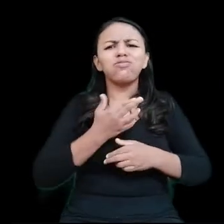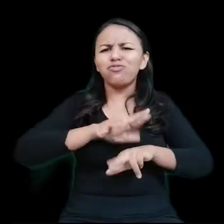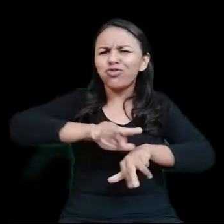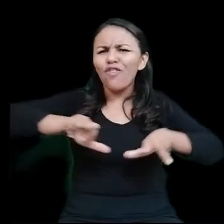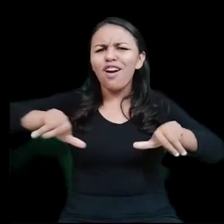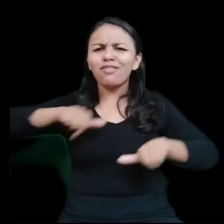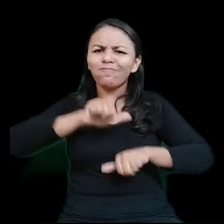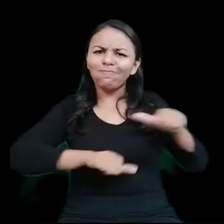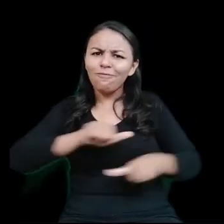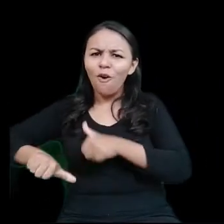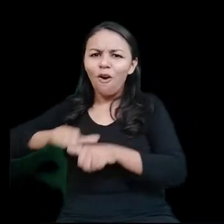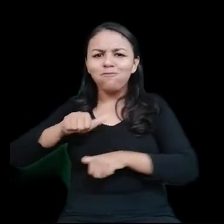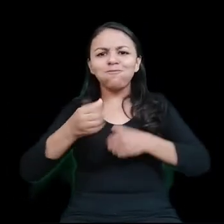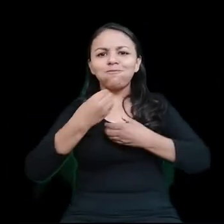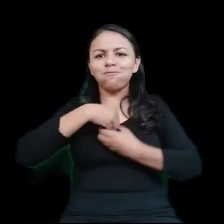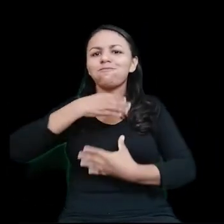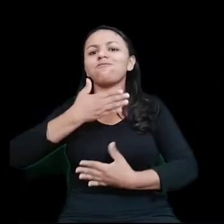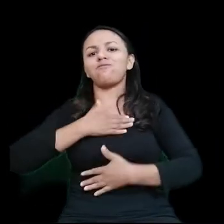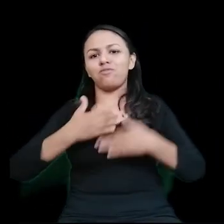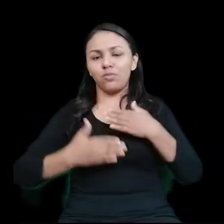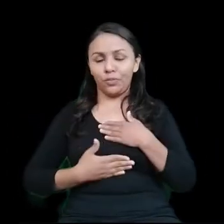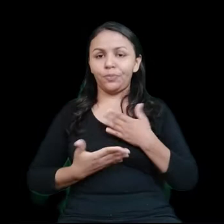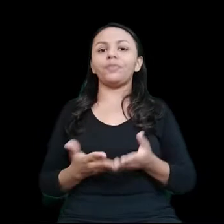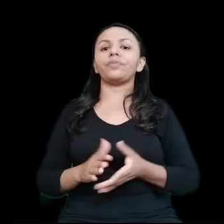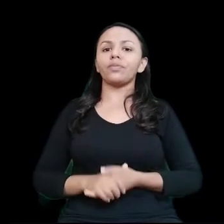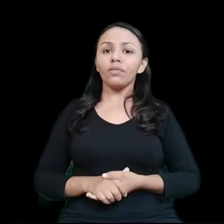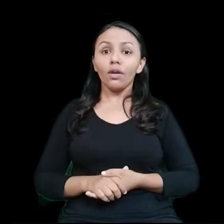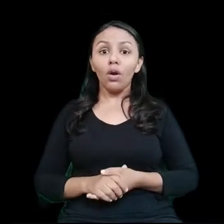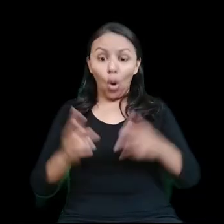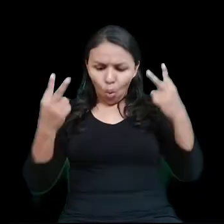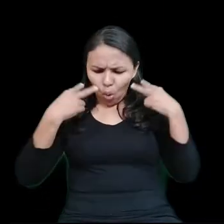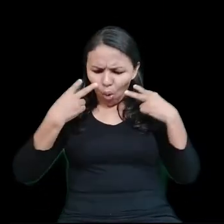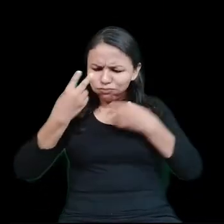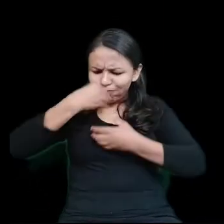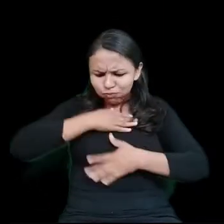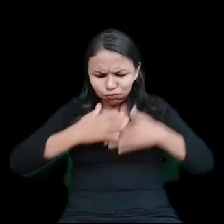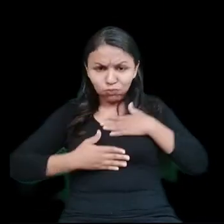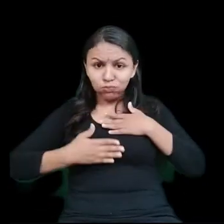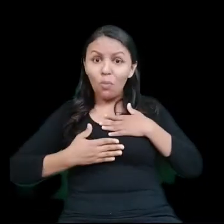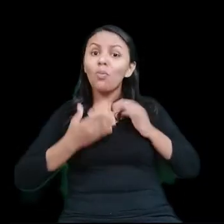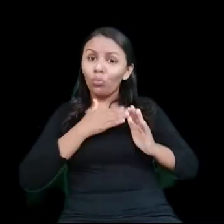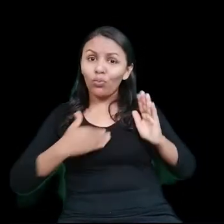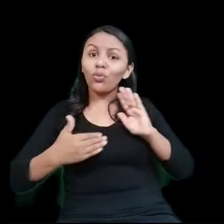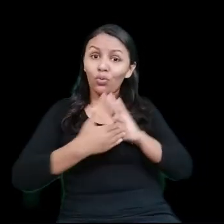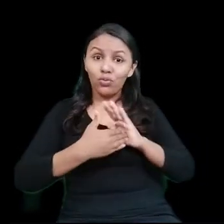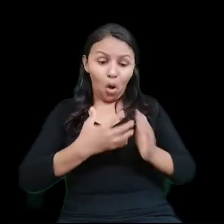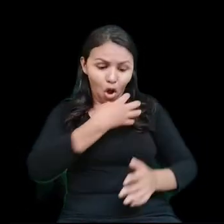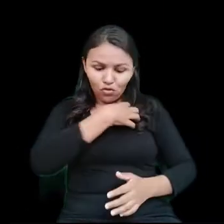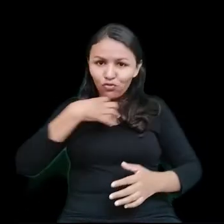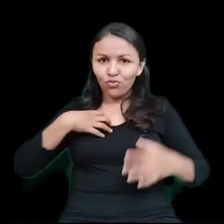orgânicas. Quando nós olhamos o organismo de uma forma geral, nós temos essas estruturas que nós